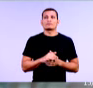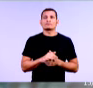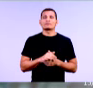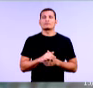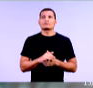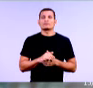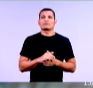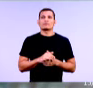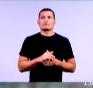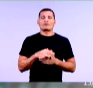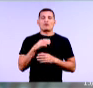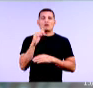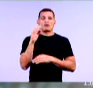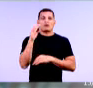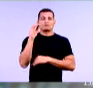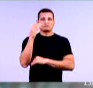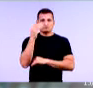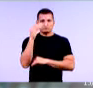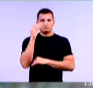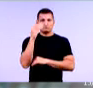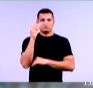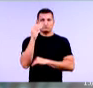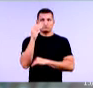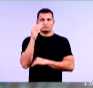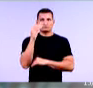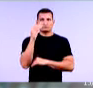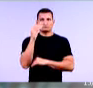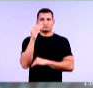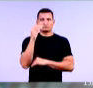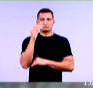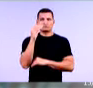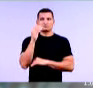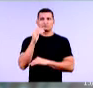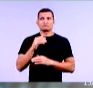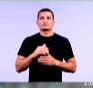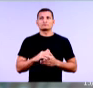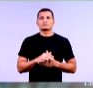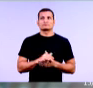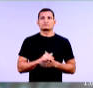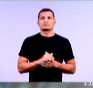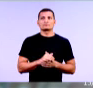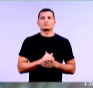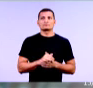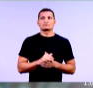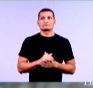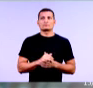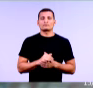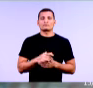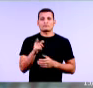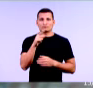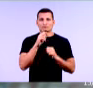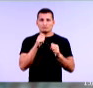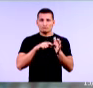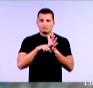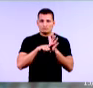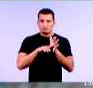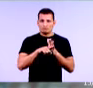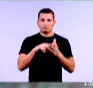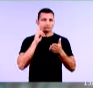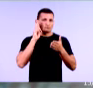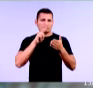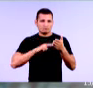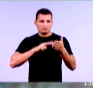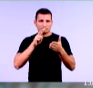desculpa. O PowerPoint aí está com vocês podem pesquisar direto e dê uma lida.